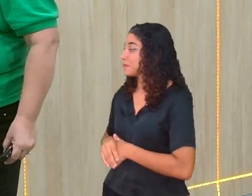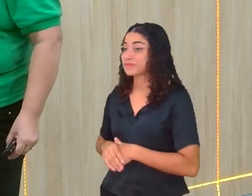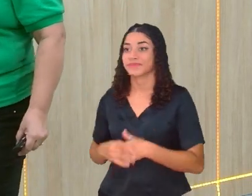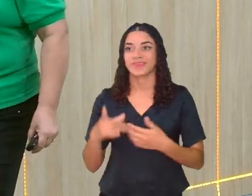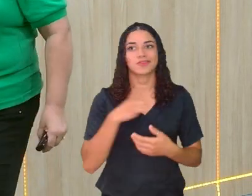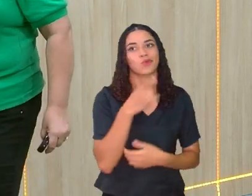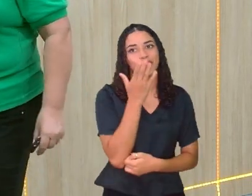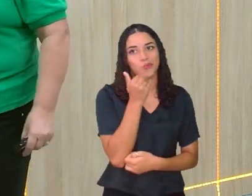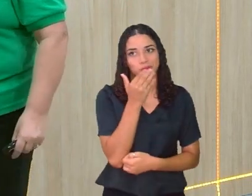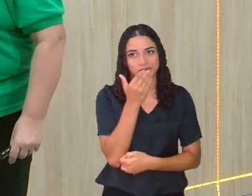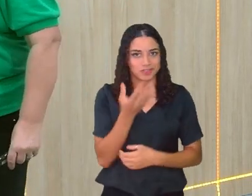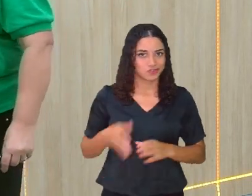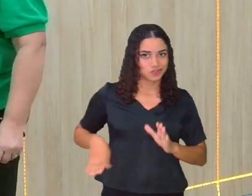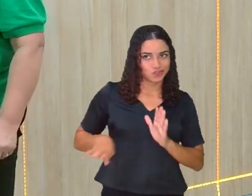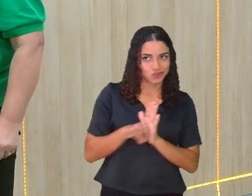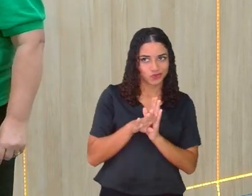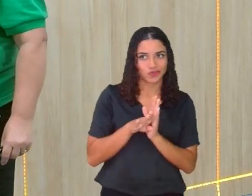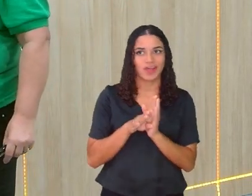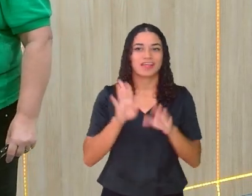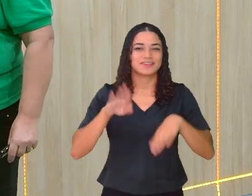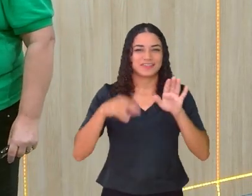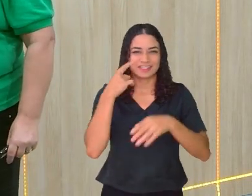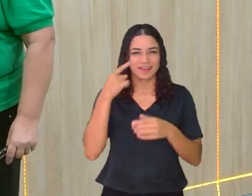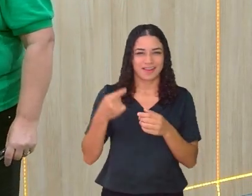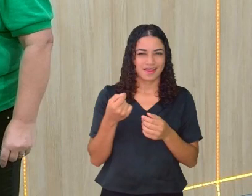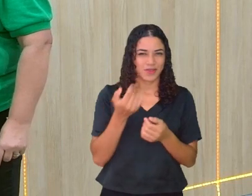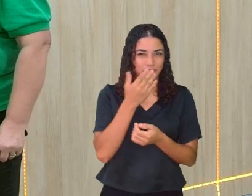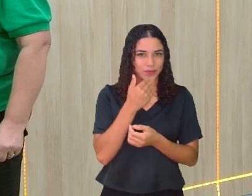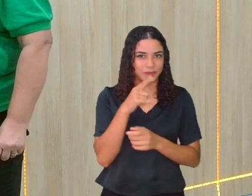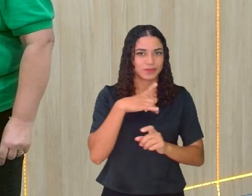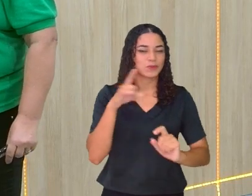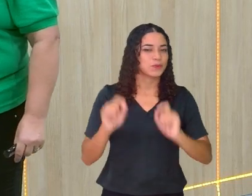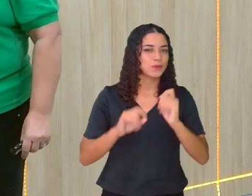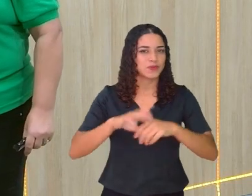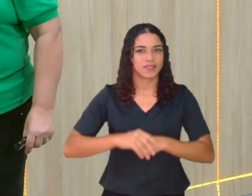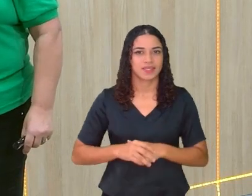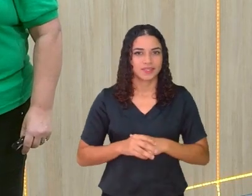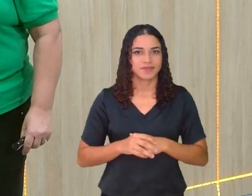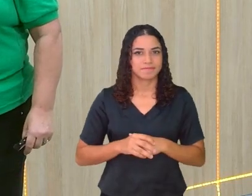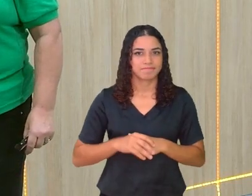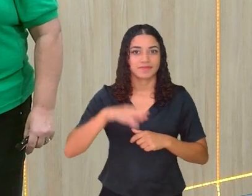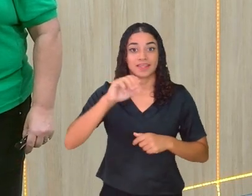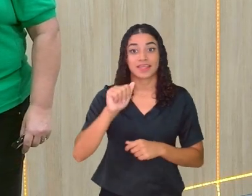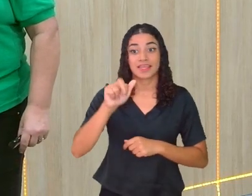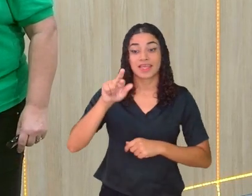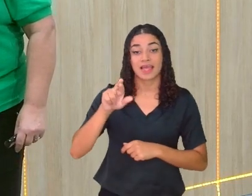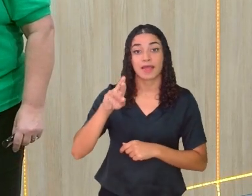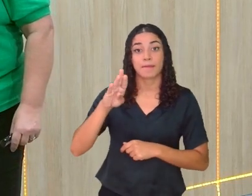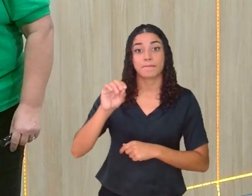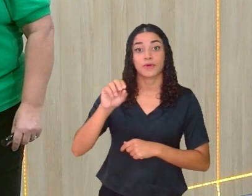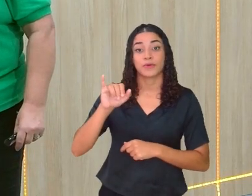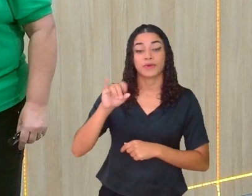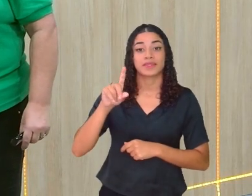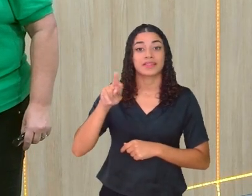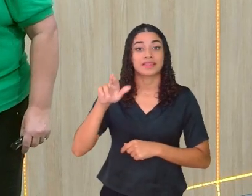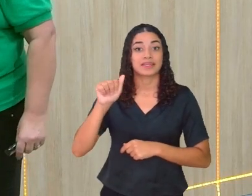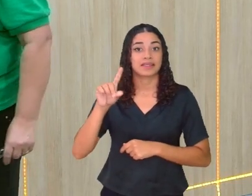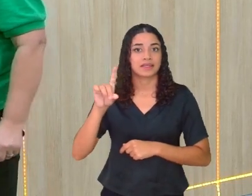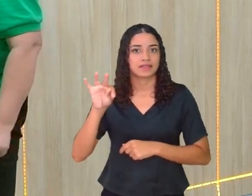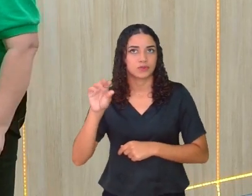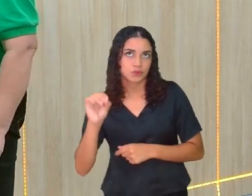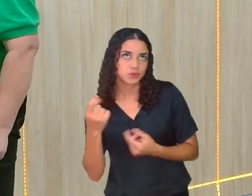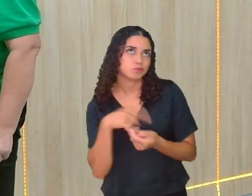o alimento chegou. Na maioria das vezes esse alimento, ele tem carboidrato, a questão das massas, dos